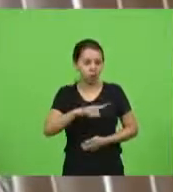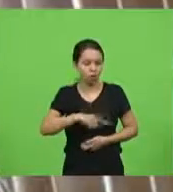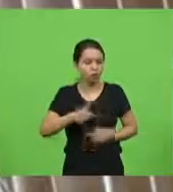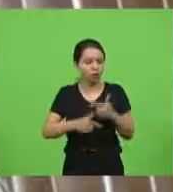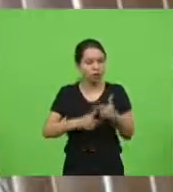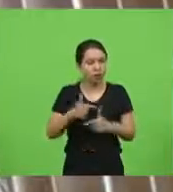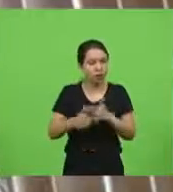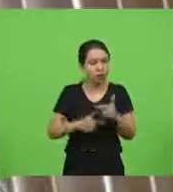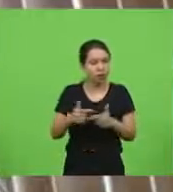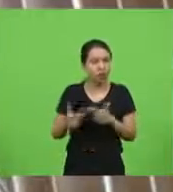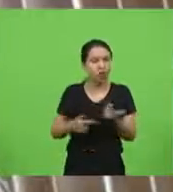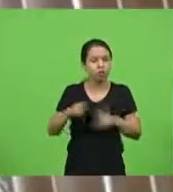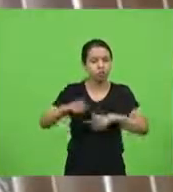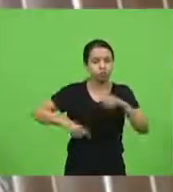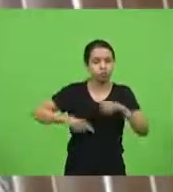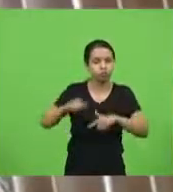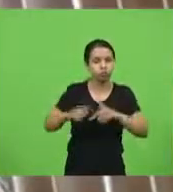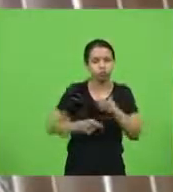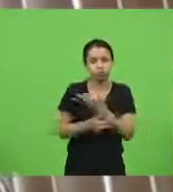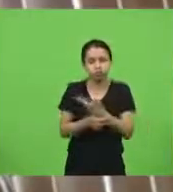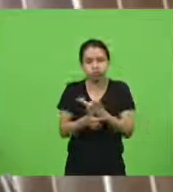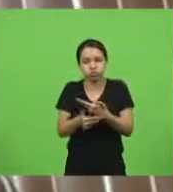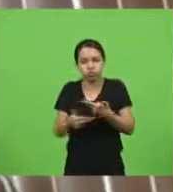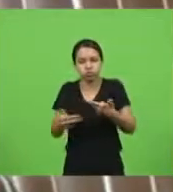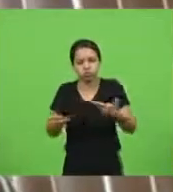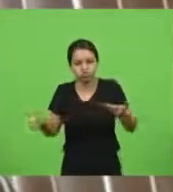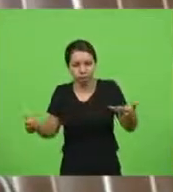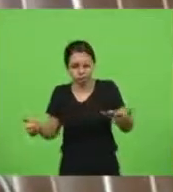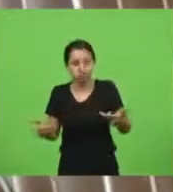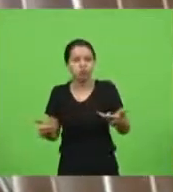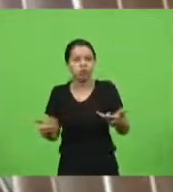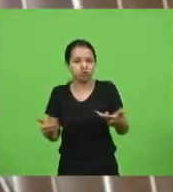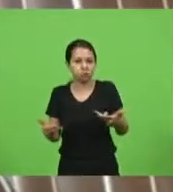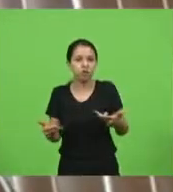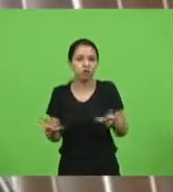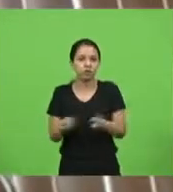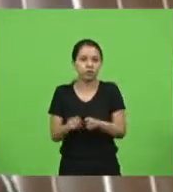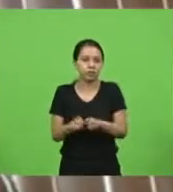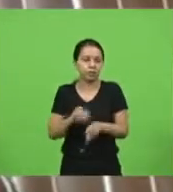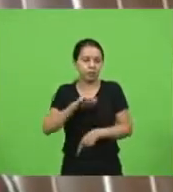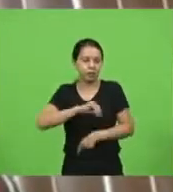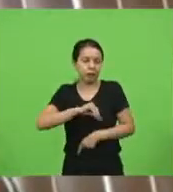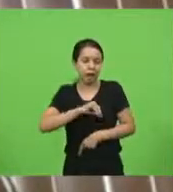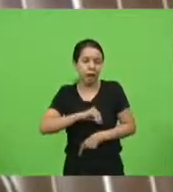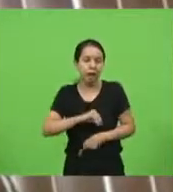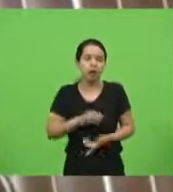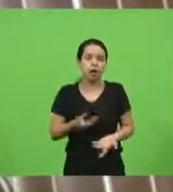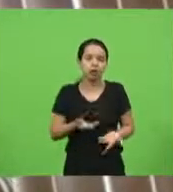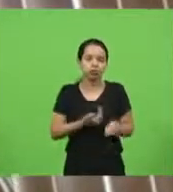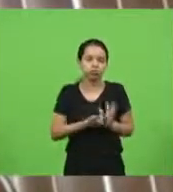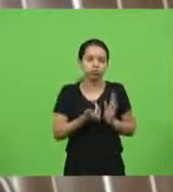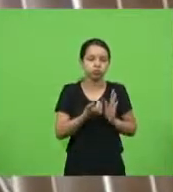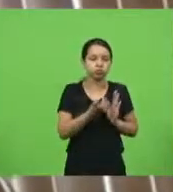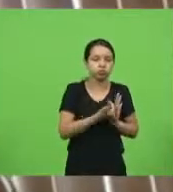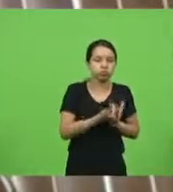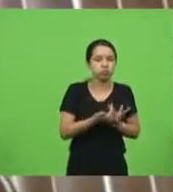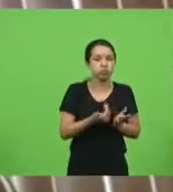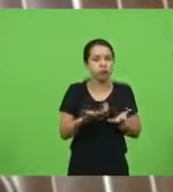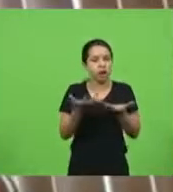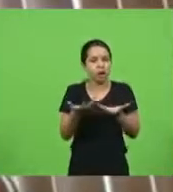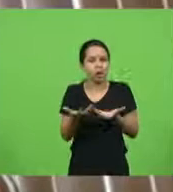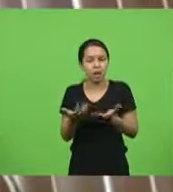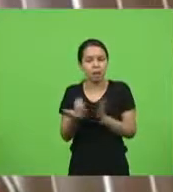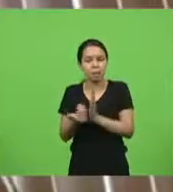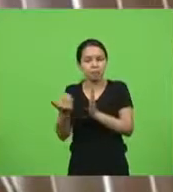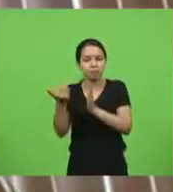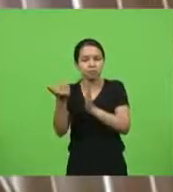recursos, de materiais, de equipamentos, né, de reposição salarial, de busca por mais efetivo, para que a